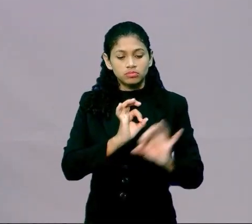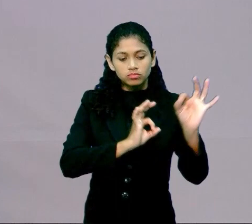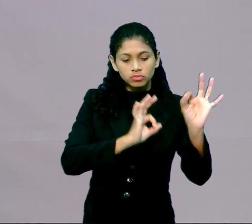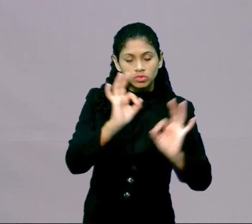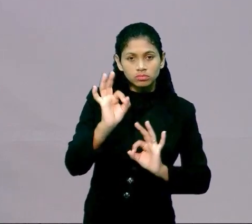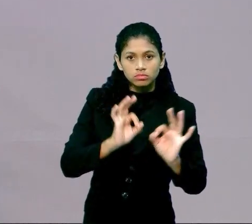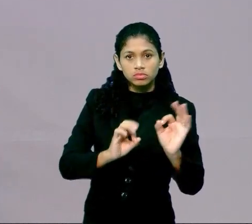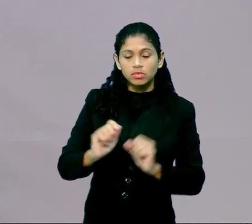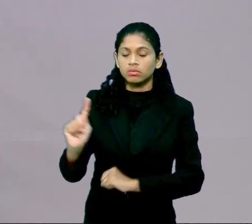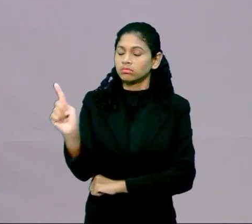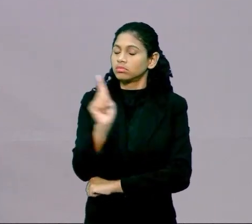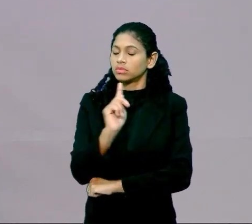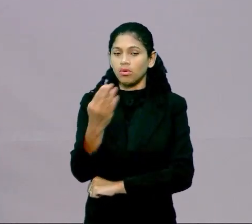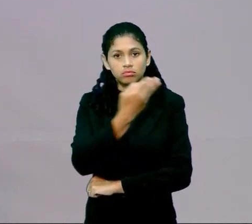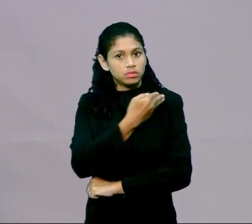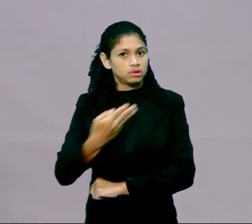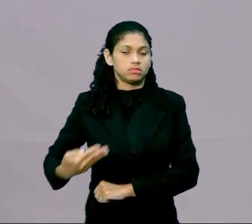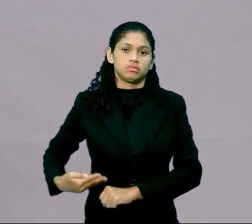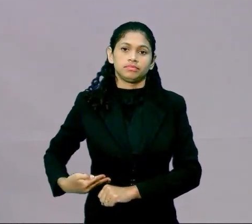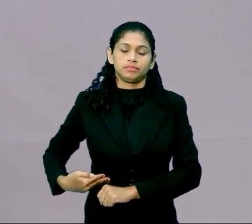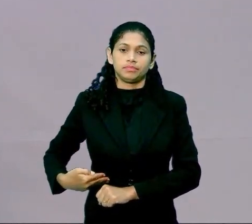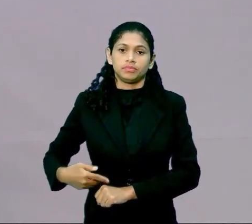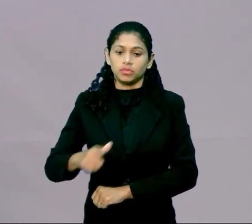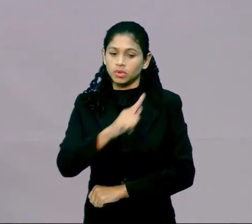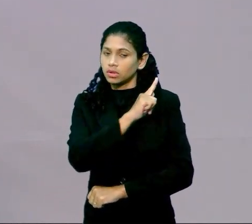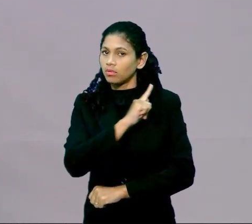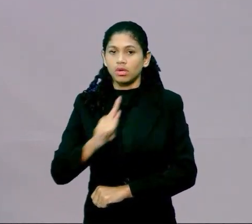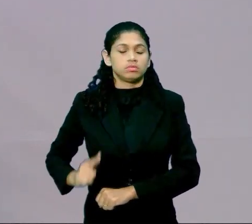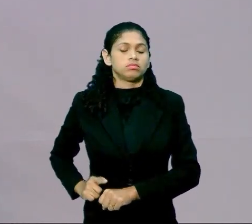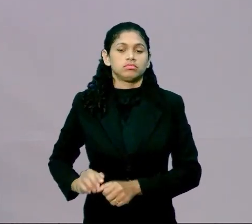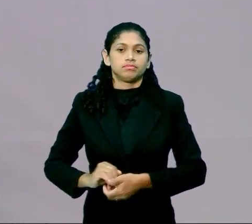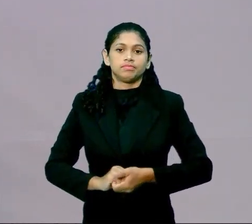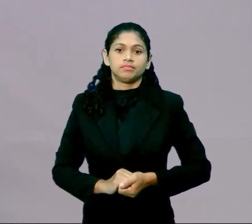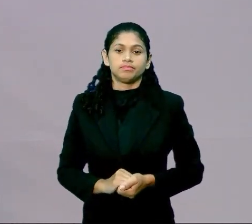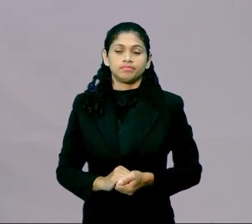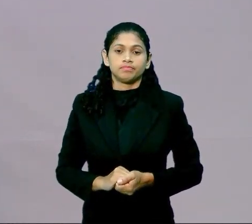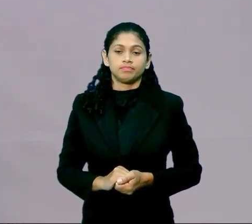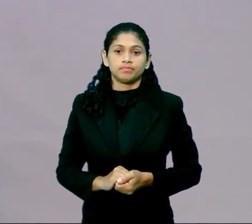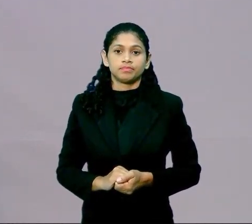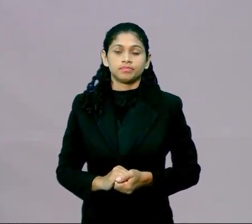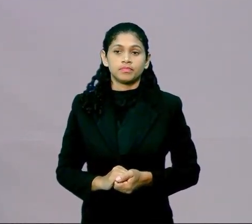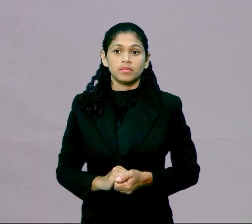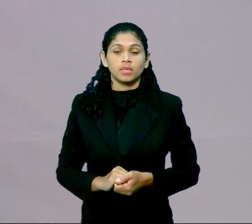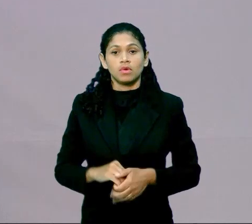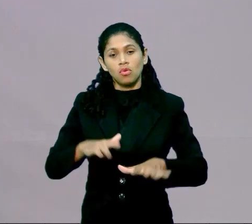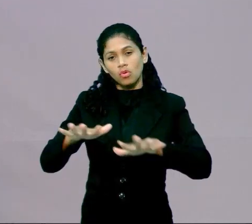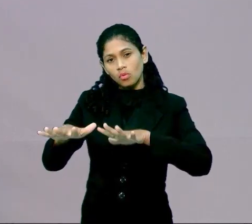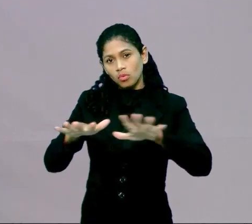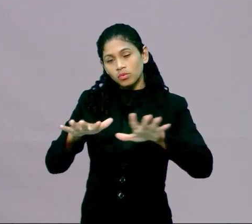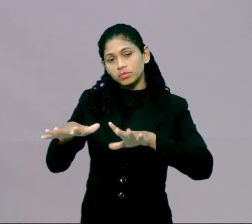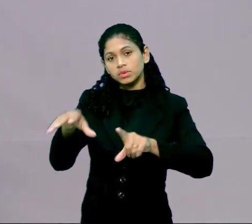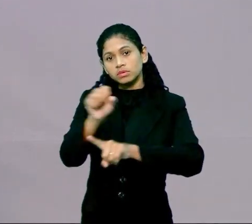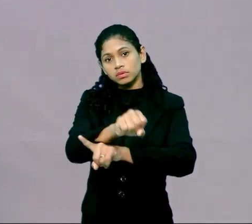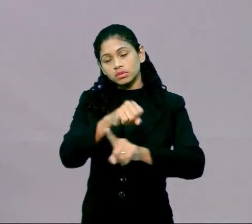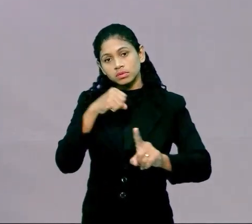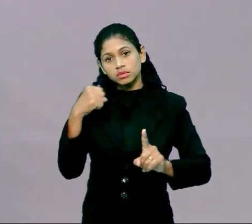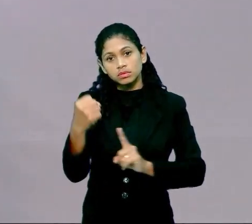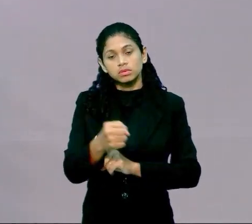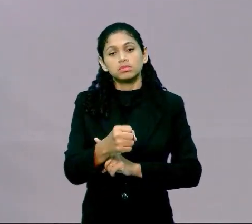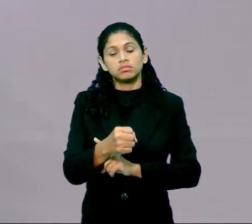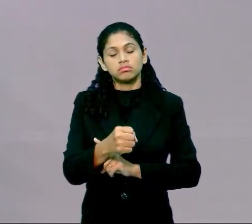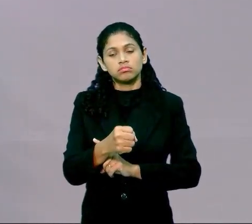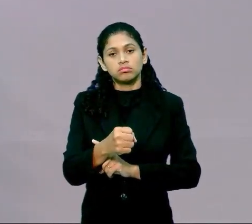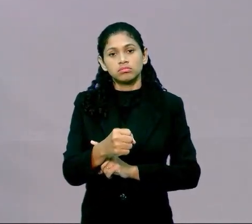não governamental. Mas os movimentos sociais, também é importante lembrar disso.